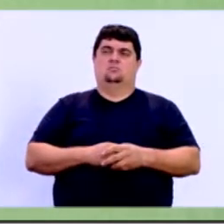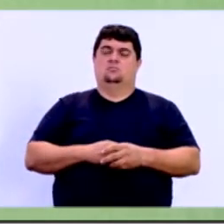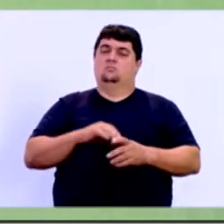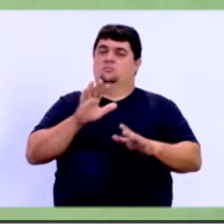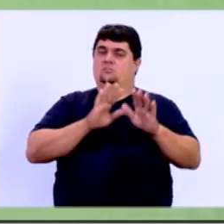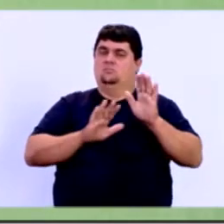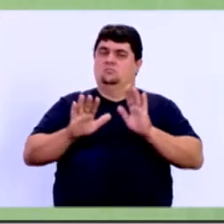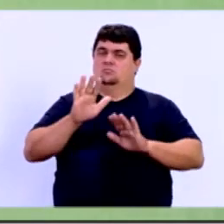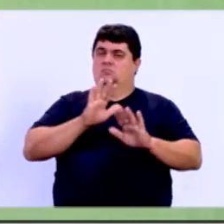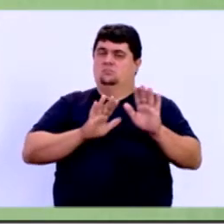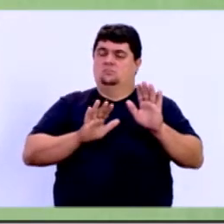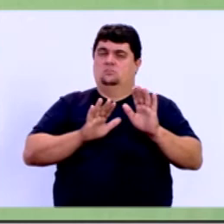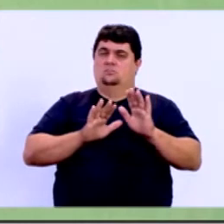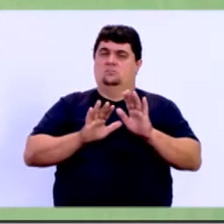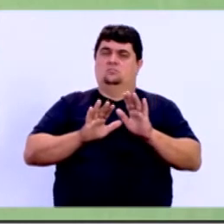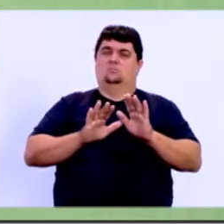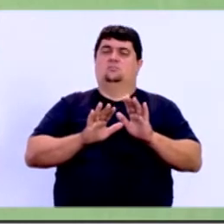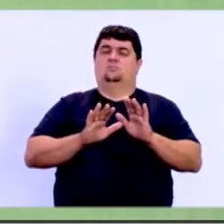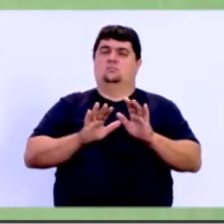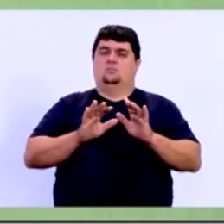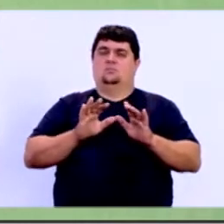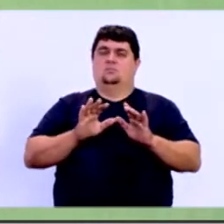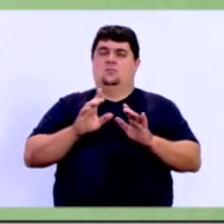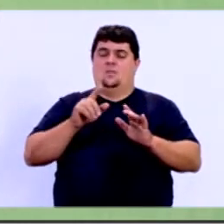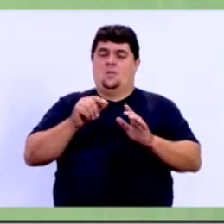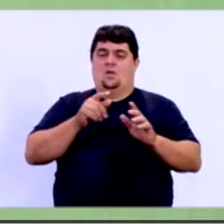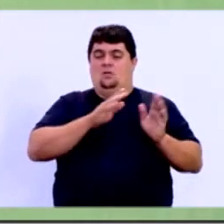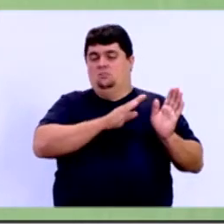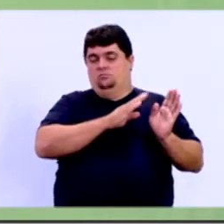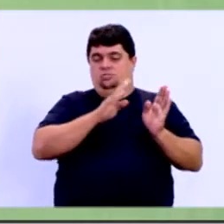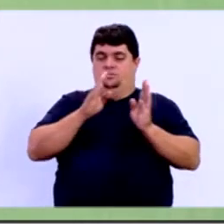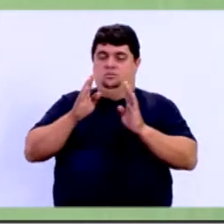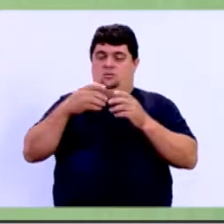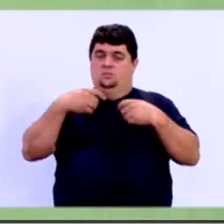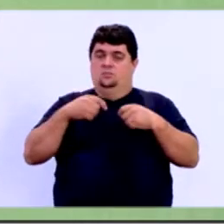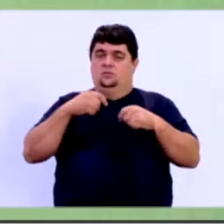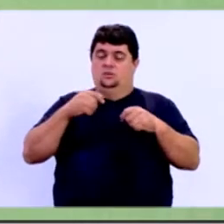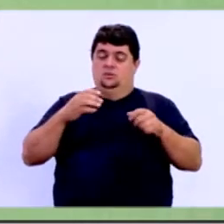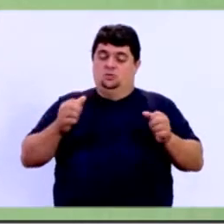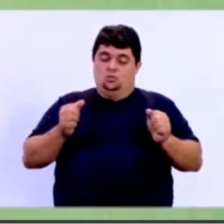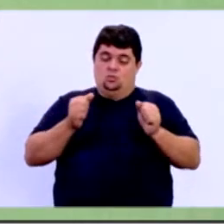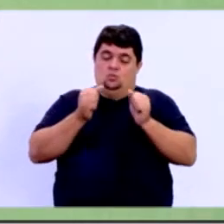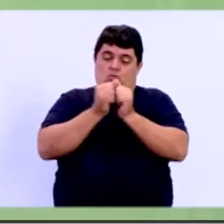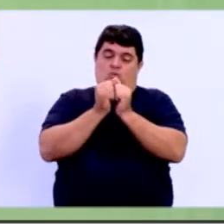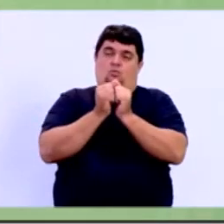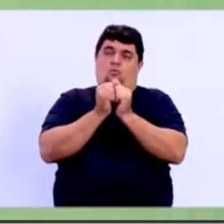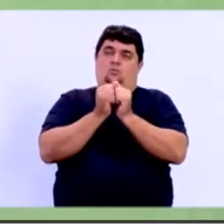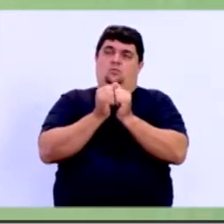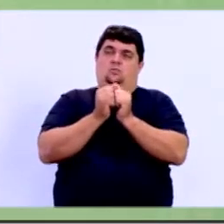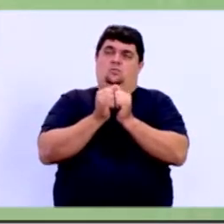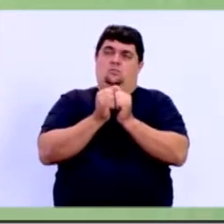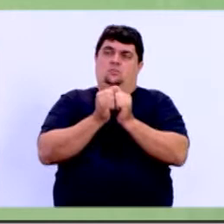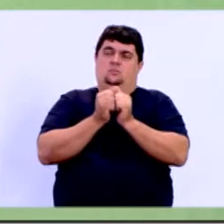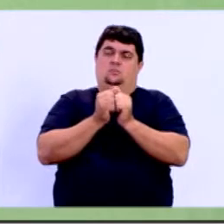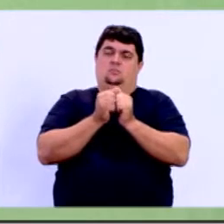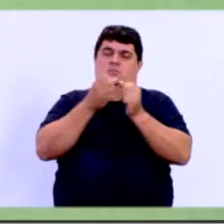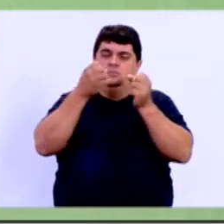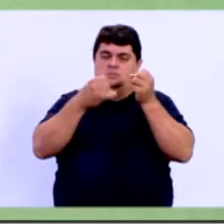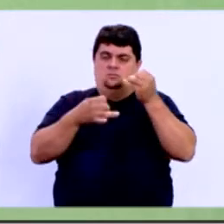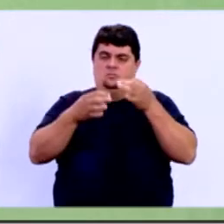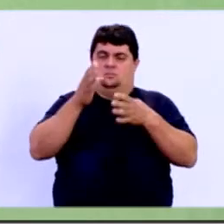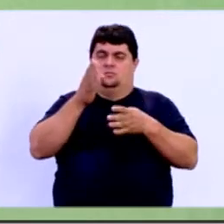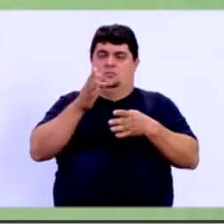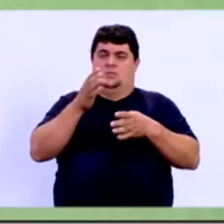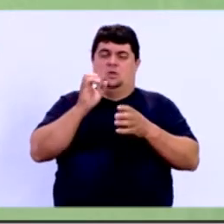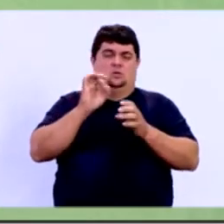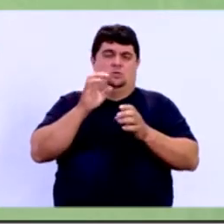Cuidado, caro aluno, porque esse processo ele precisa ser casado, né, como eu falei para vocês anteriormente. Eu